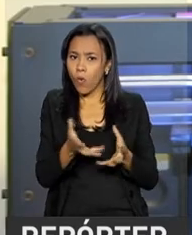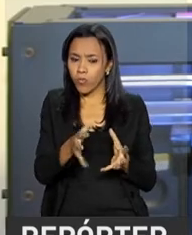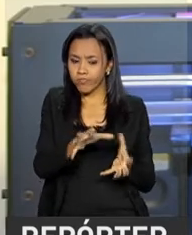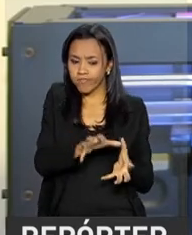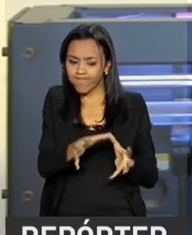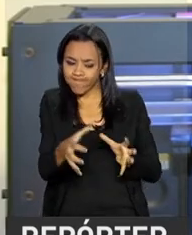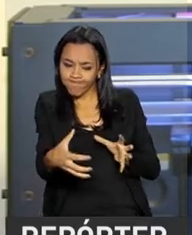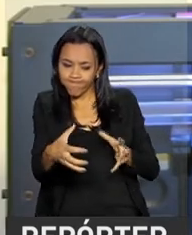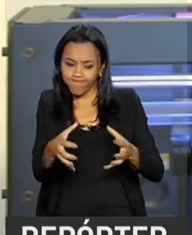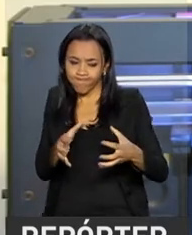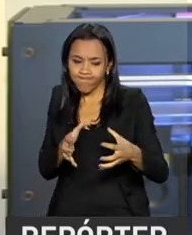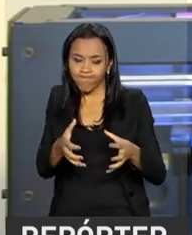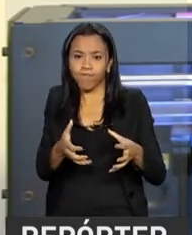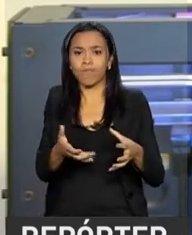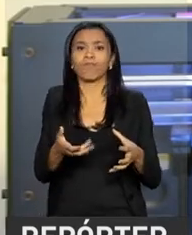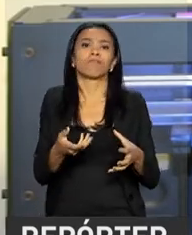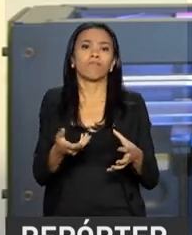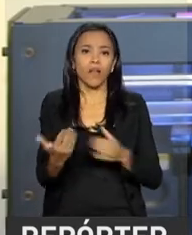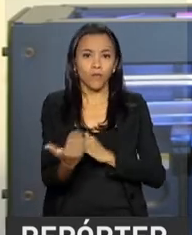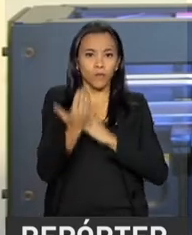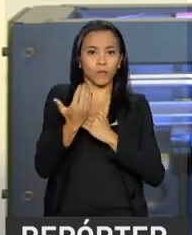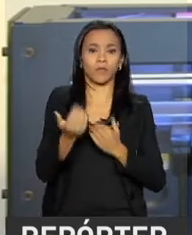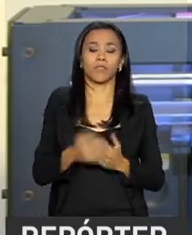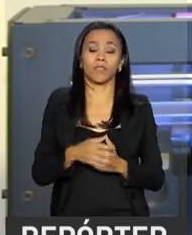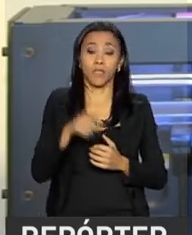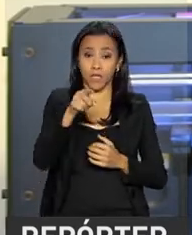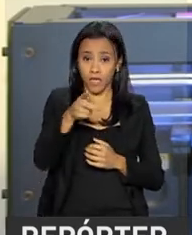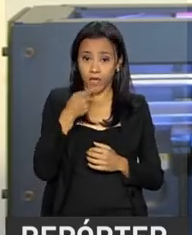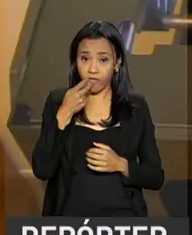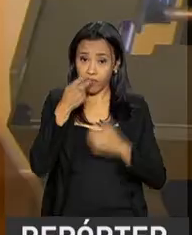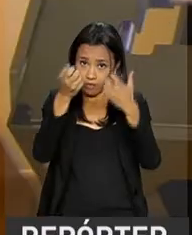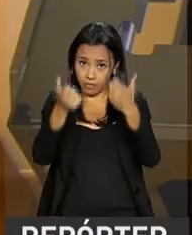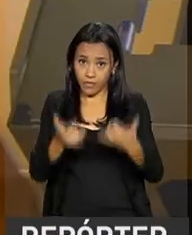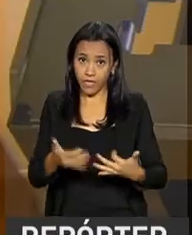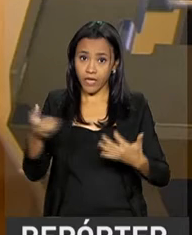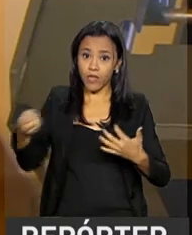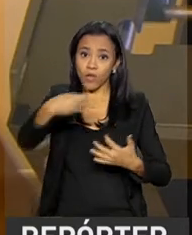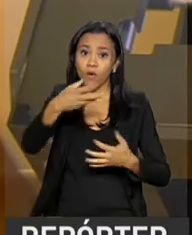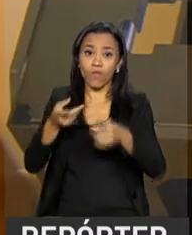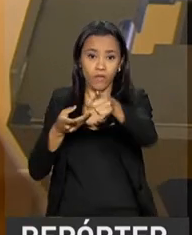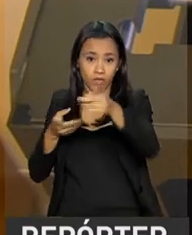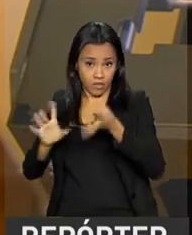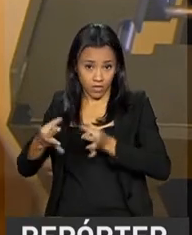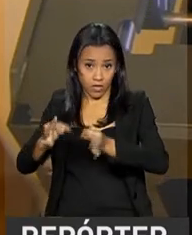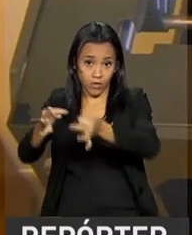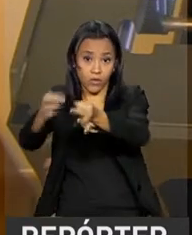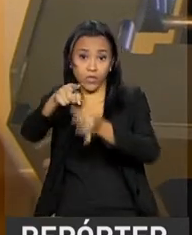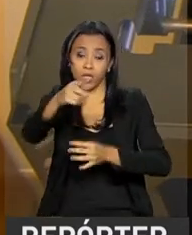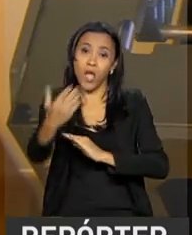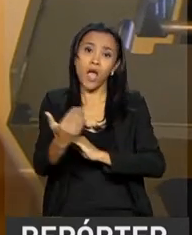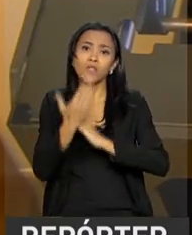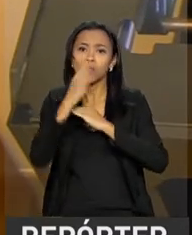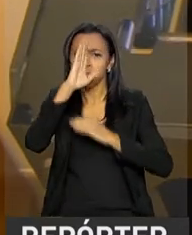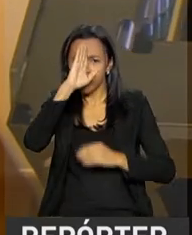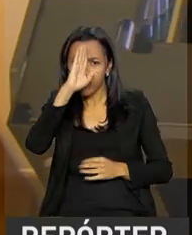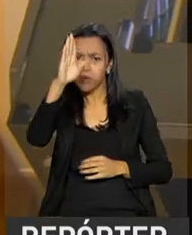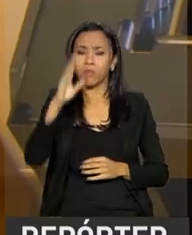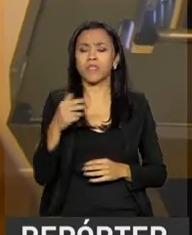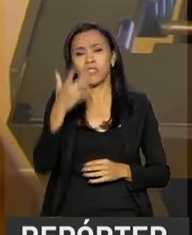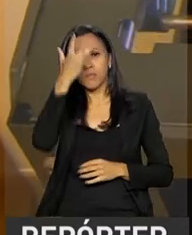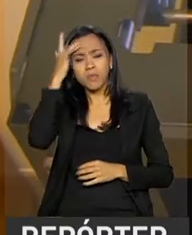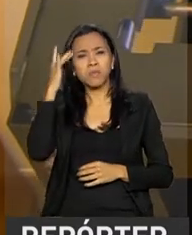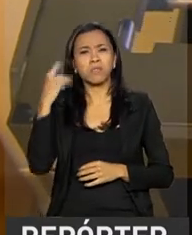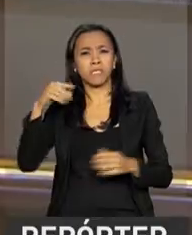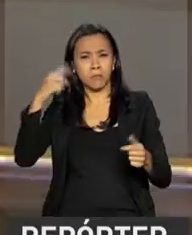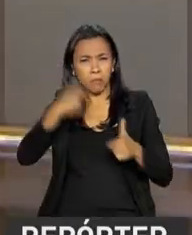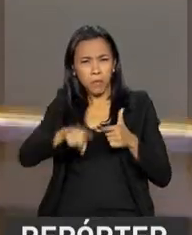substituição articular o cirurgião lembra que a nova tecnologia ajuda principalmente os pacientes com lesões mais graves na articulação